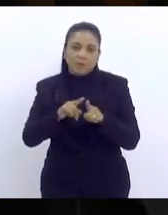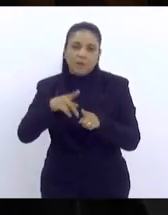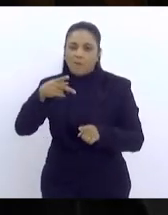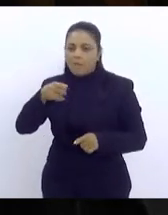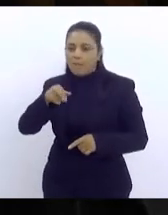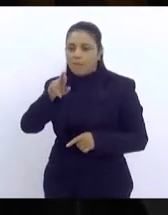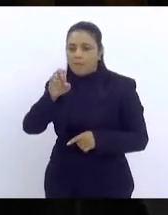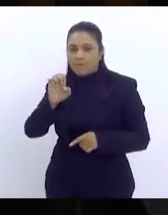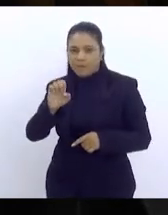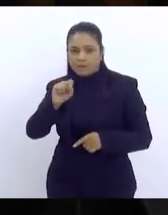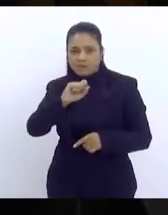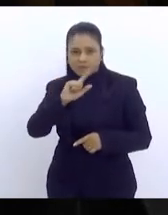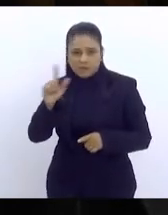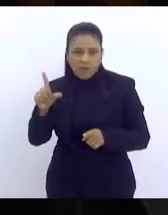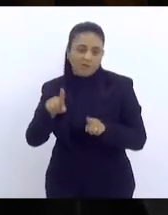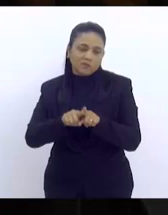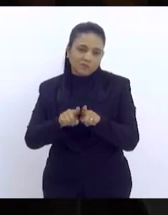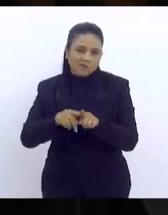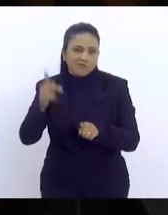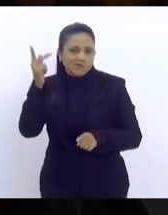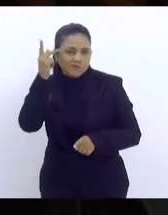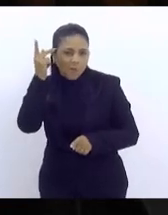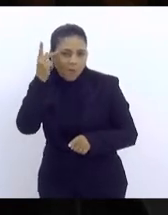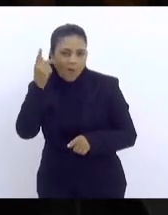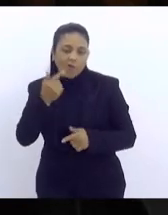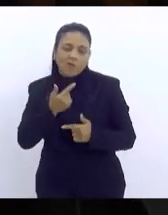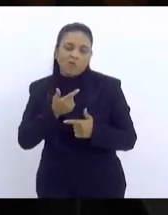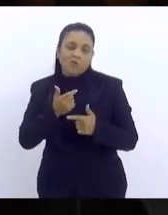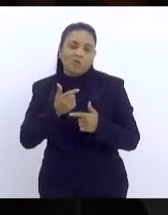a São Paulo e outras unidades federadas